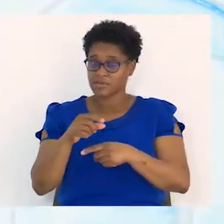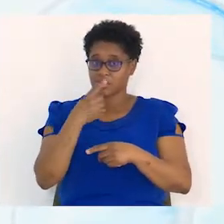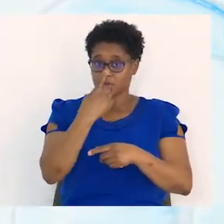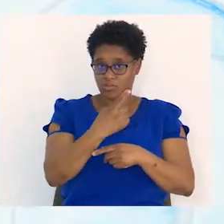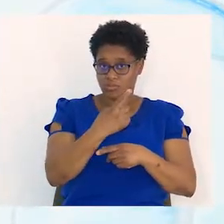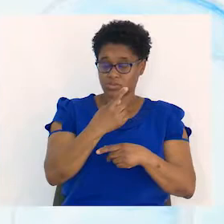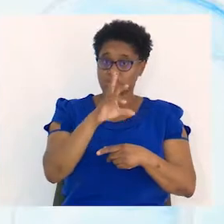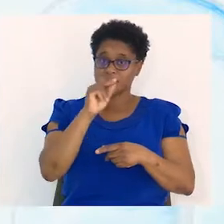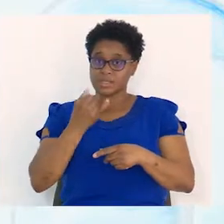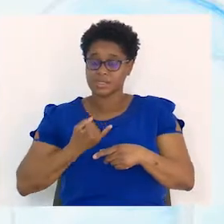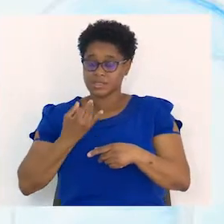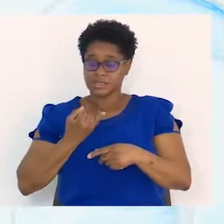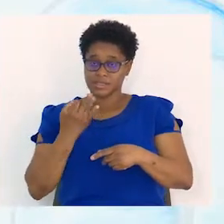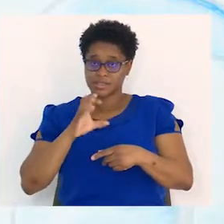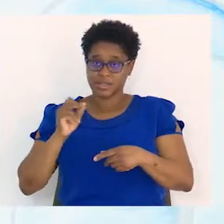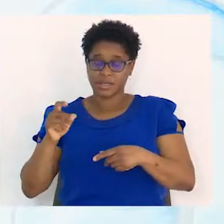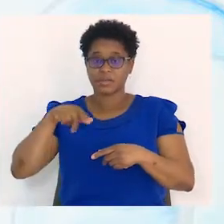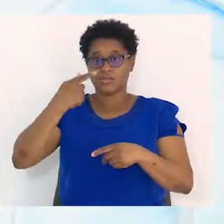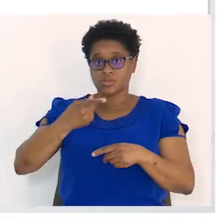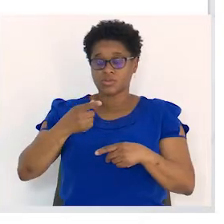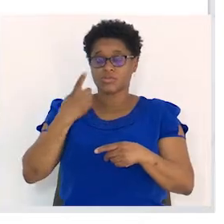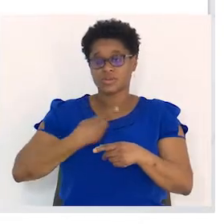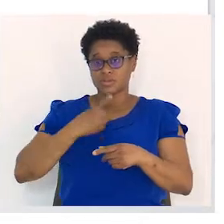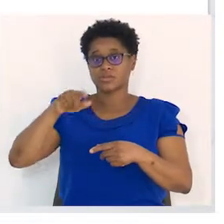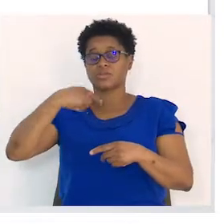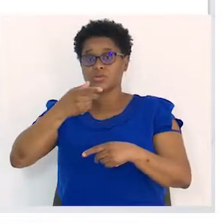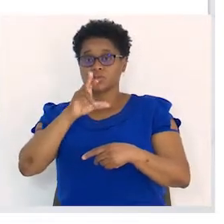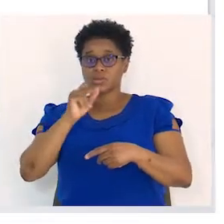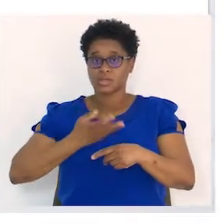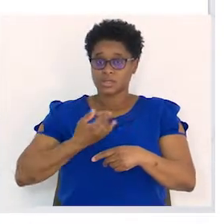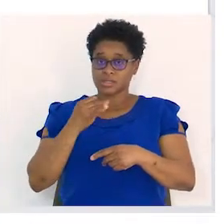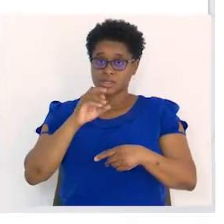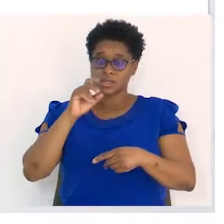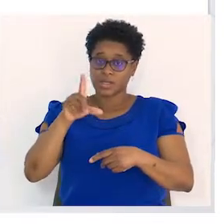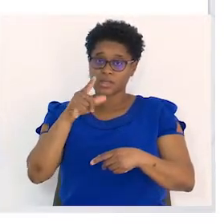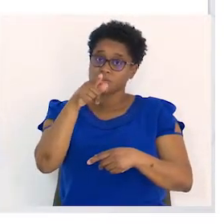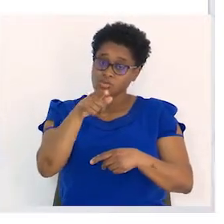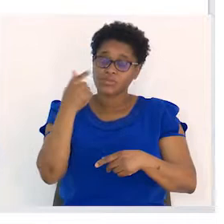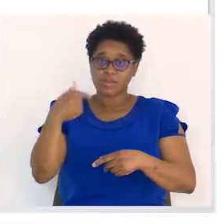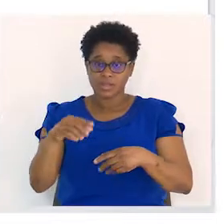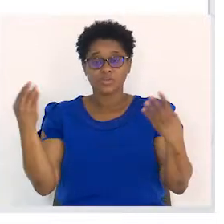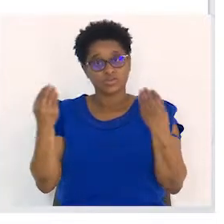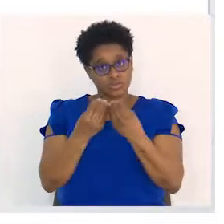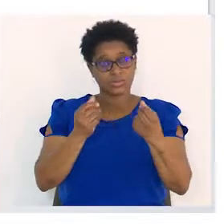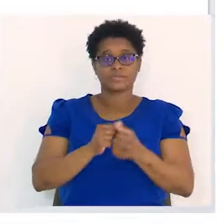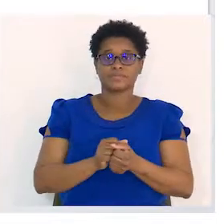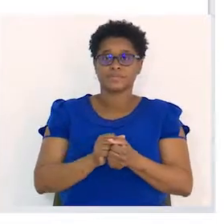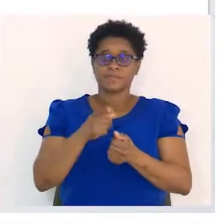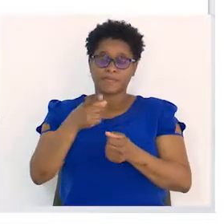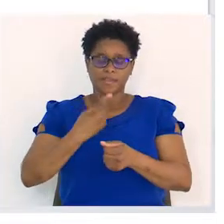ser oriundas de outra radical. E vais ter que justar. Esse processo pode ser feito por